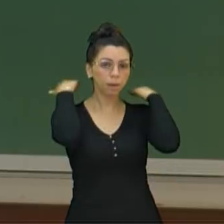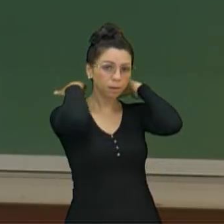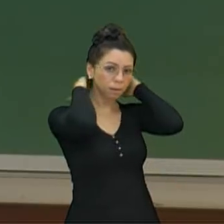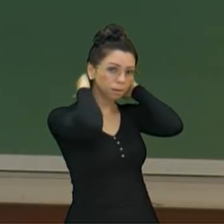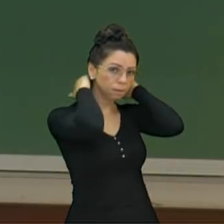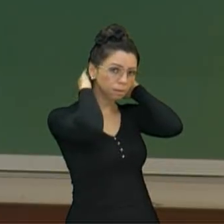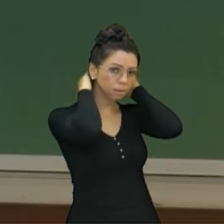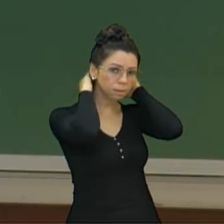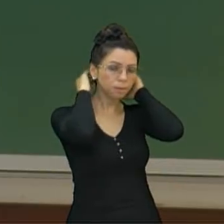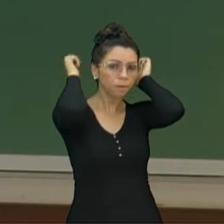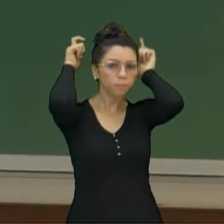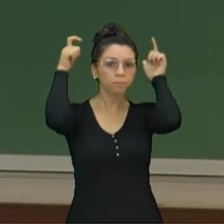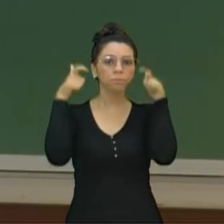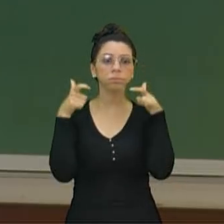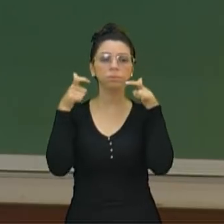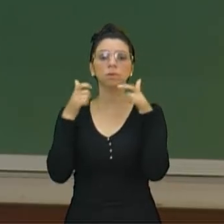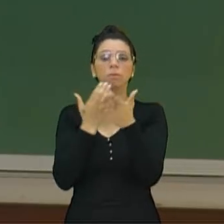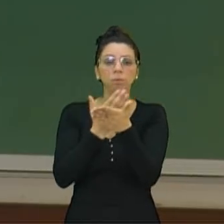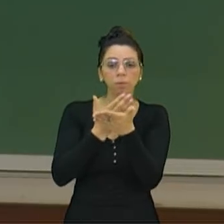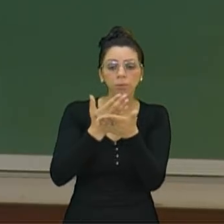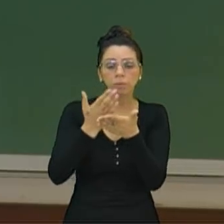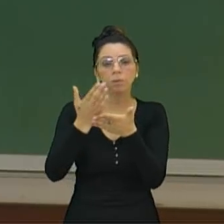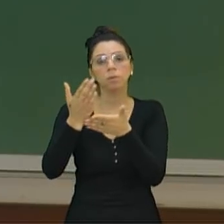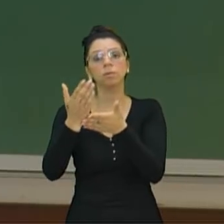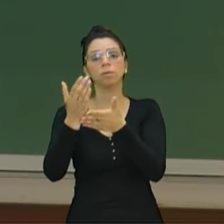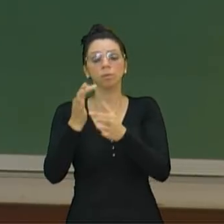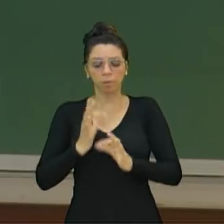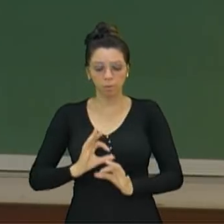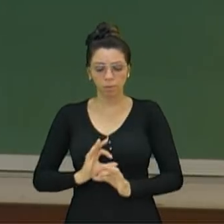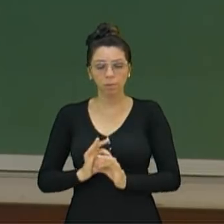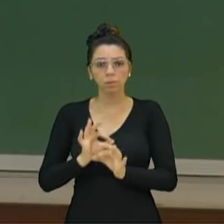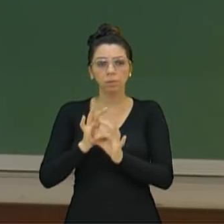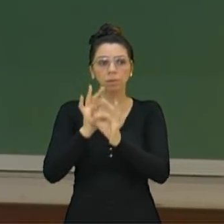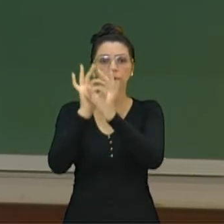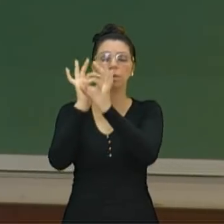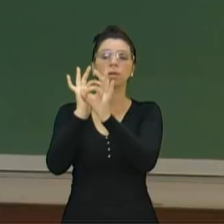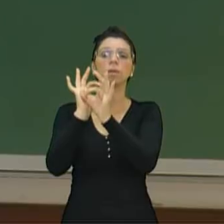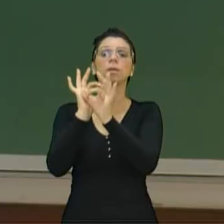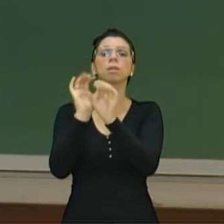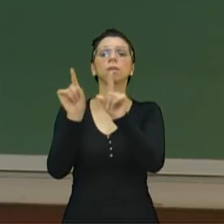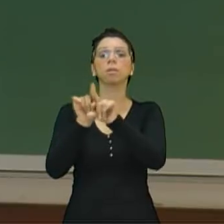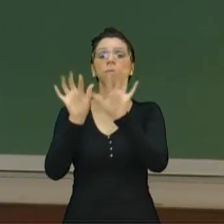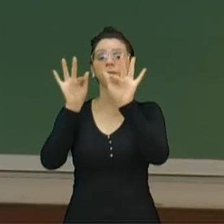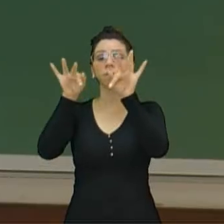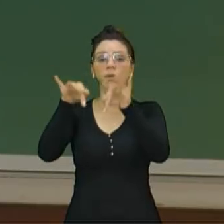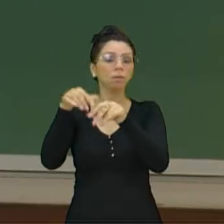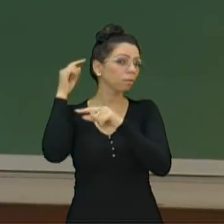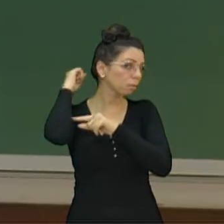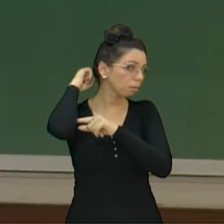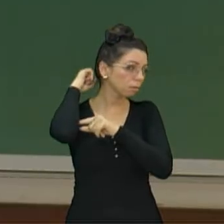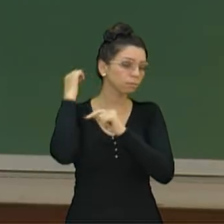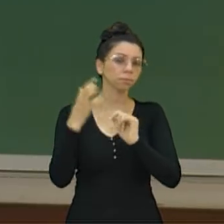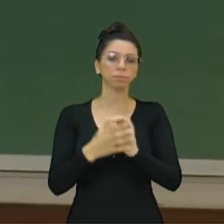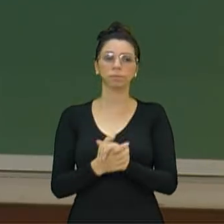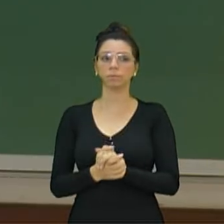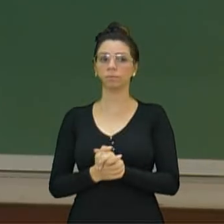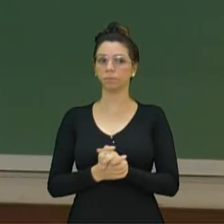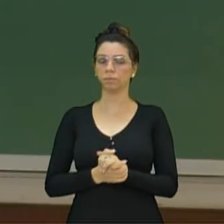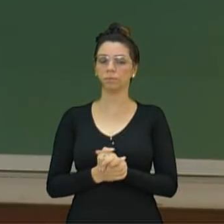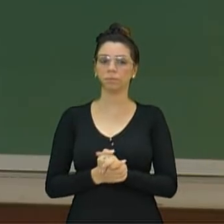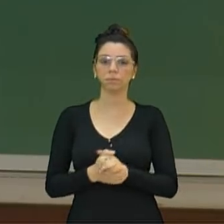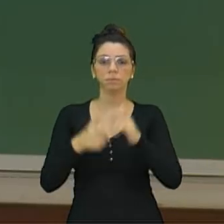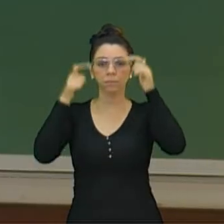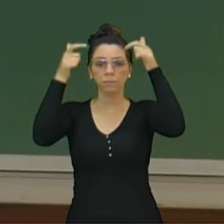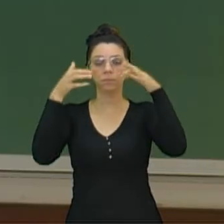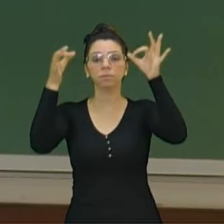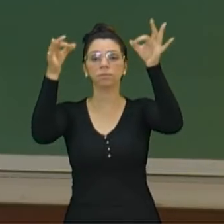pescoço, aonde tem o início da medula e a finalização do tronco encefálico. Colocando